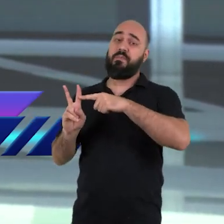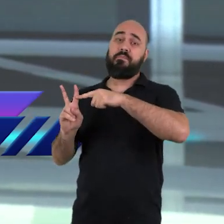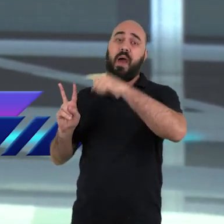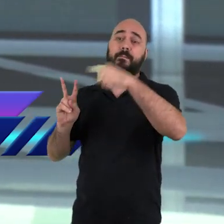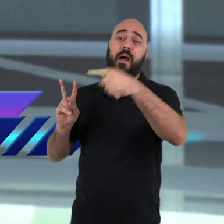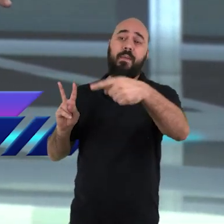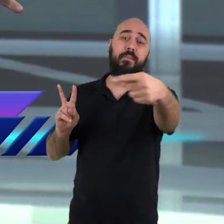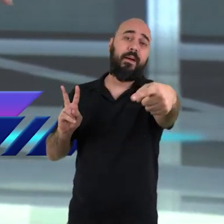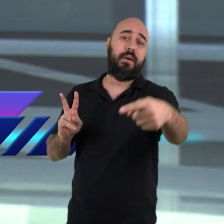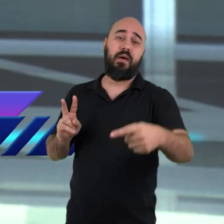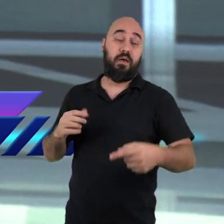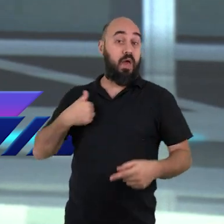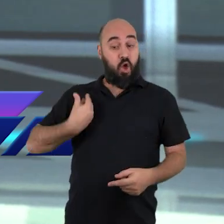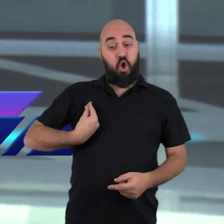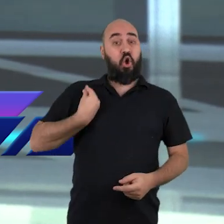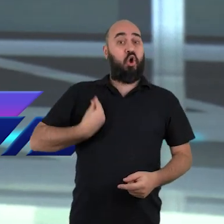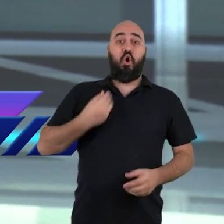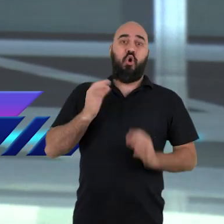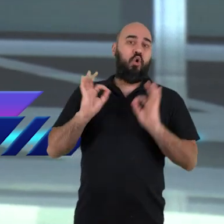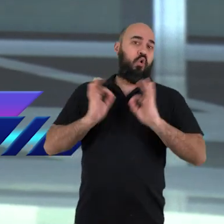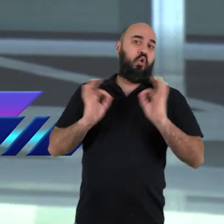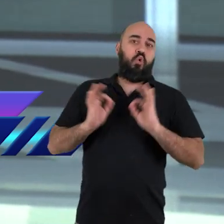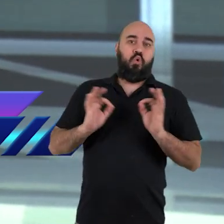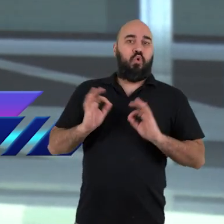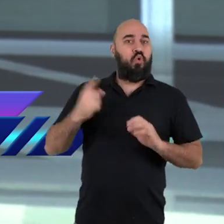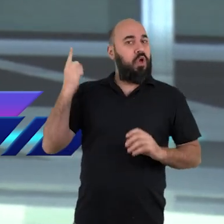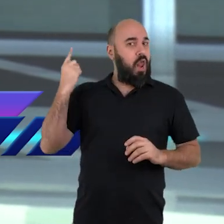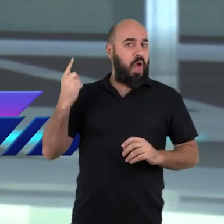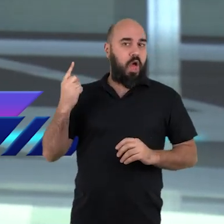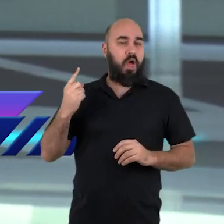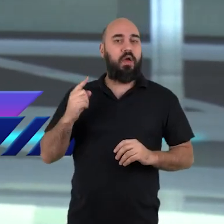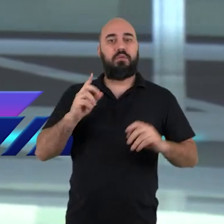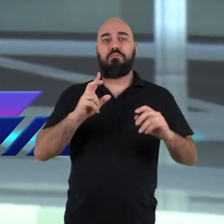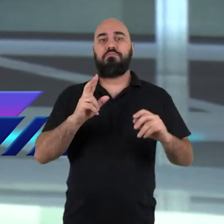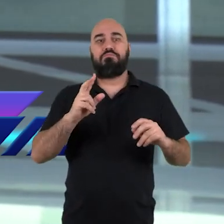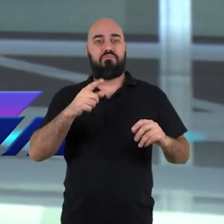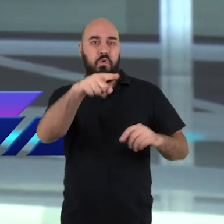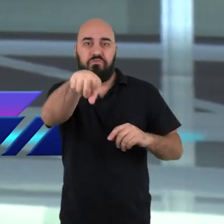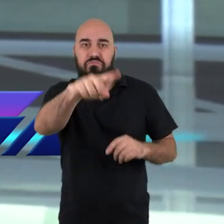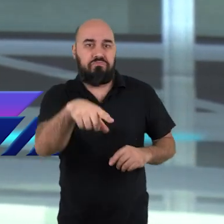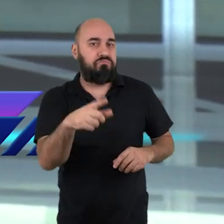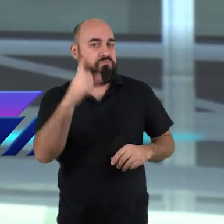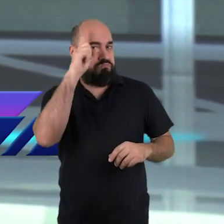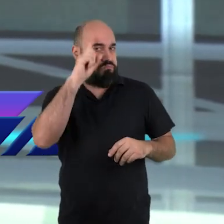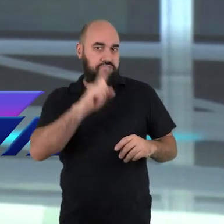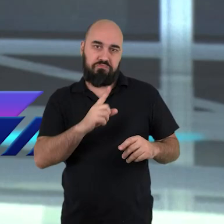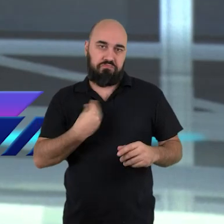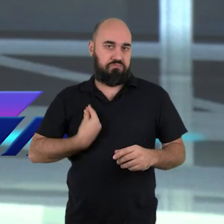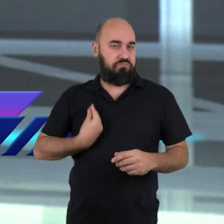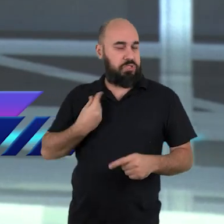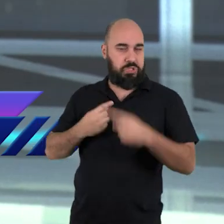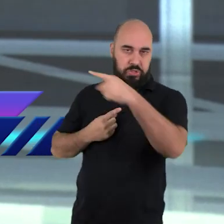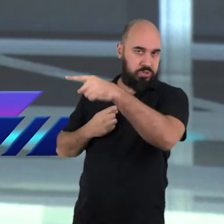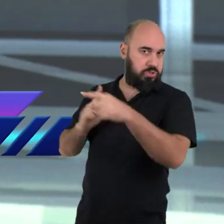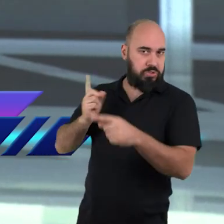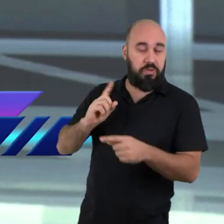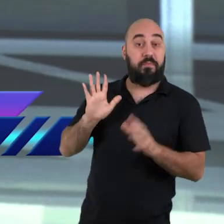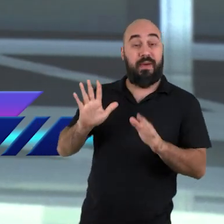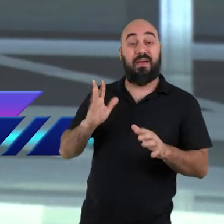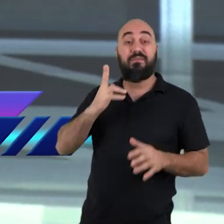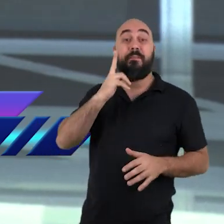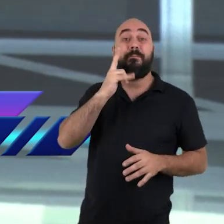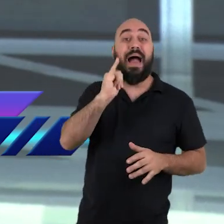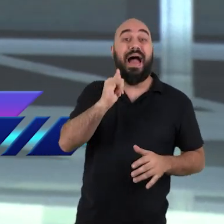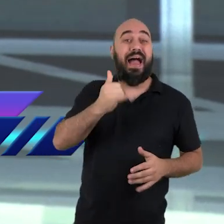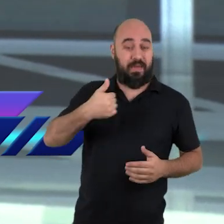não estava no Jardim do Éden, você não estava no Jardim do Éden, mas os nossos primeiros pais, Adão e Eva, por isso somos todos